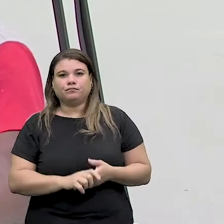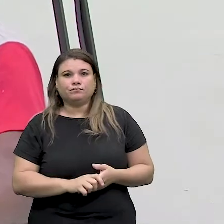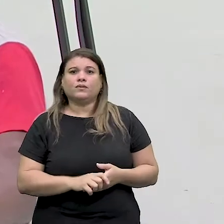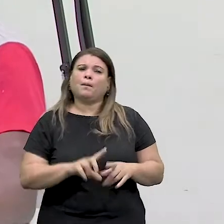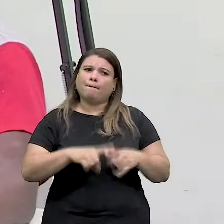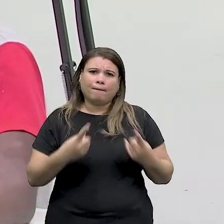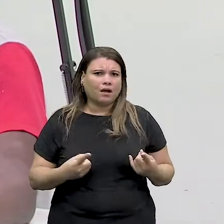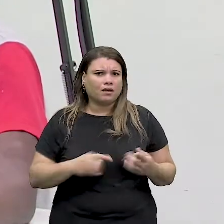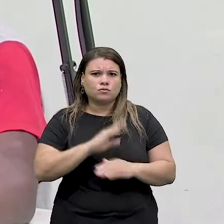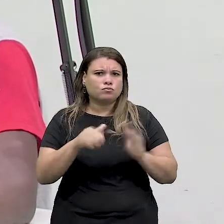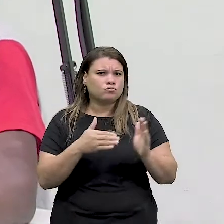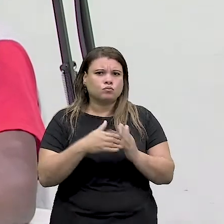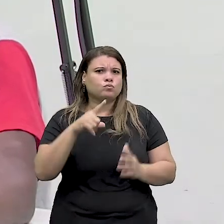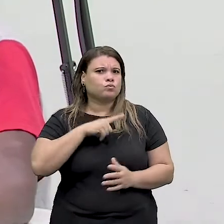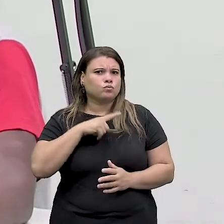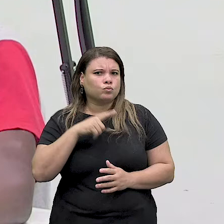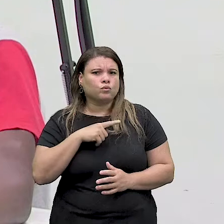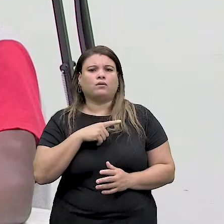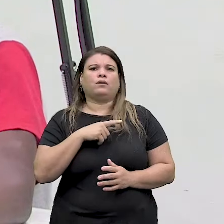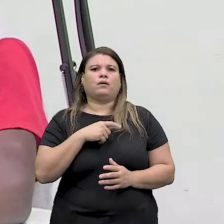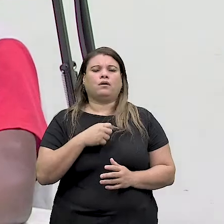365 dias, padrão de horas.